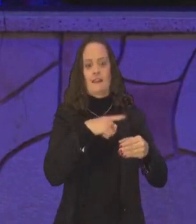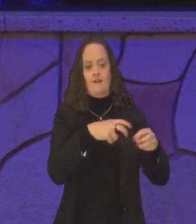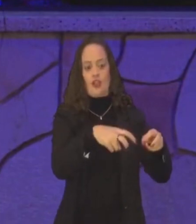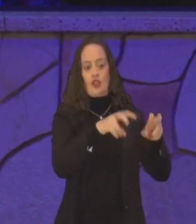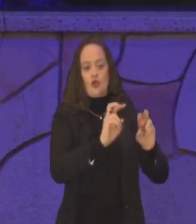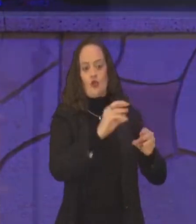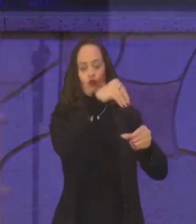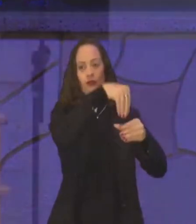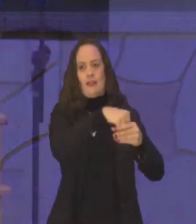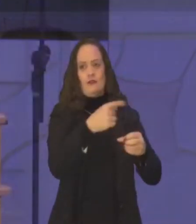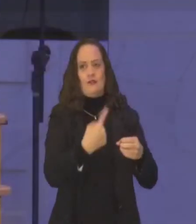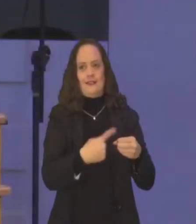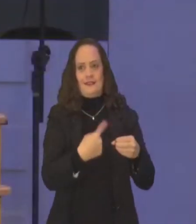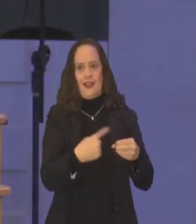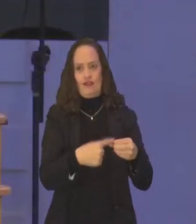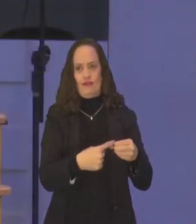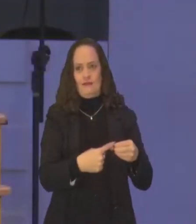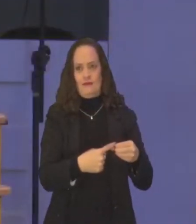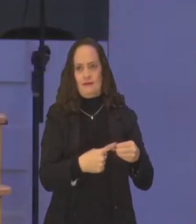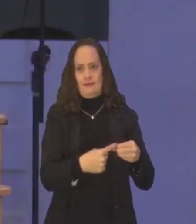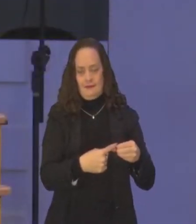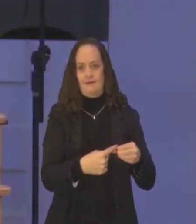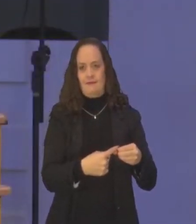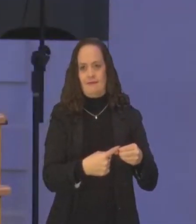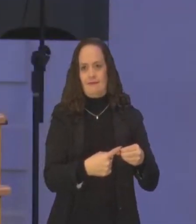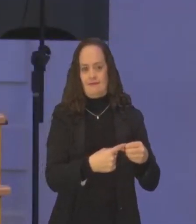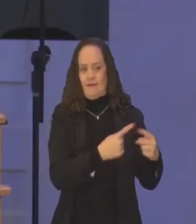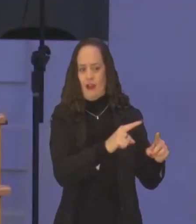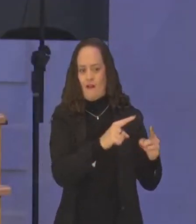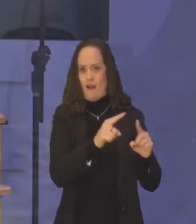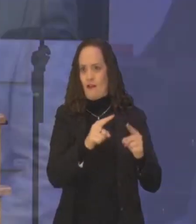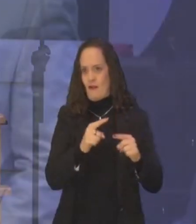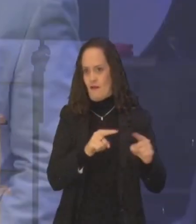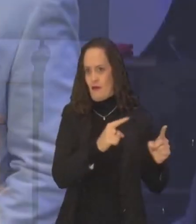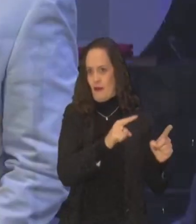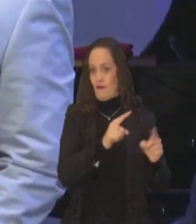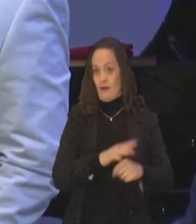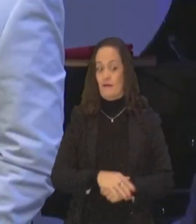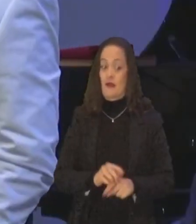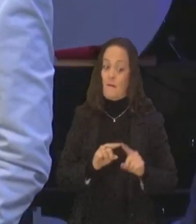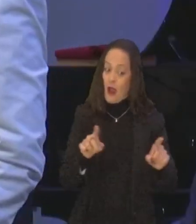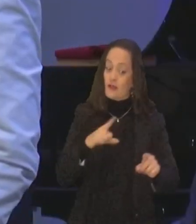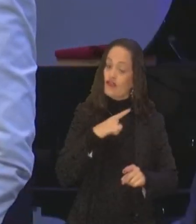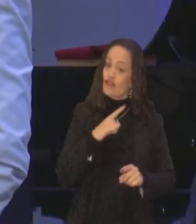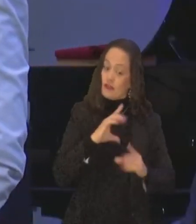nesta cidade. E a igreja do Senhor está ali,